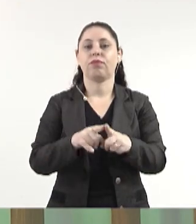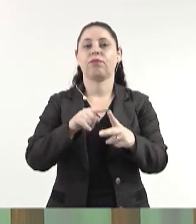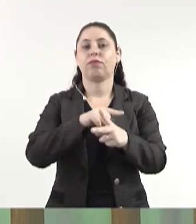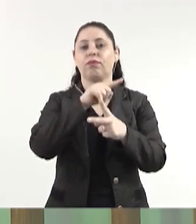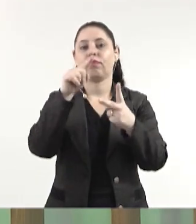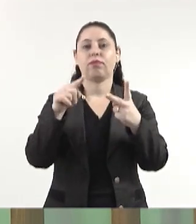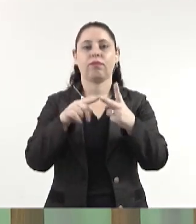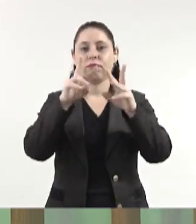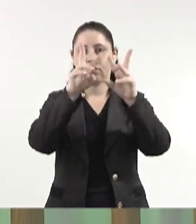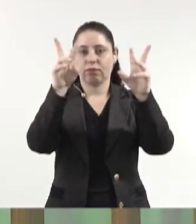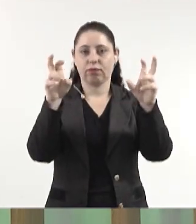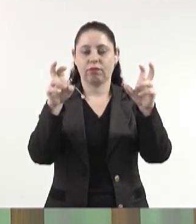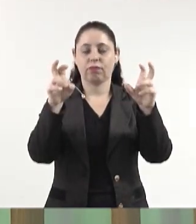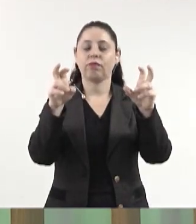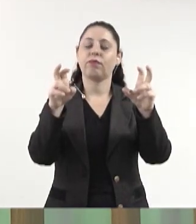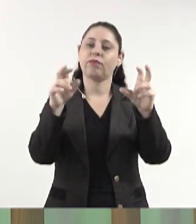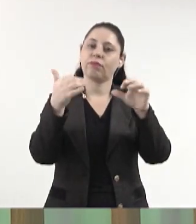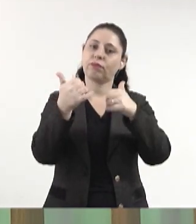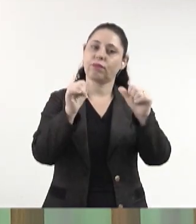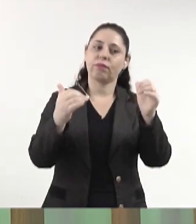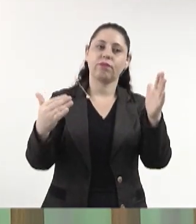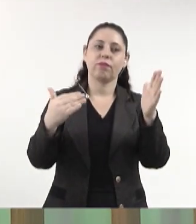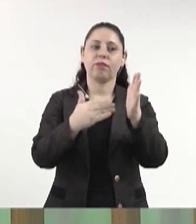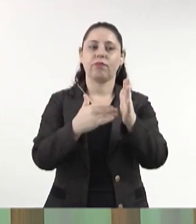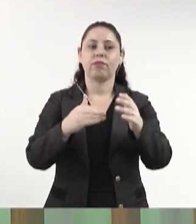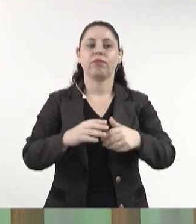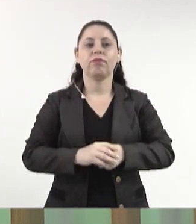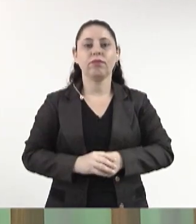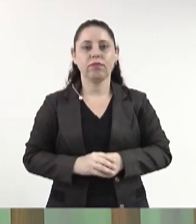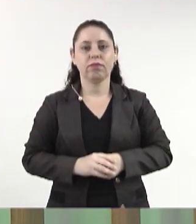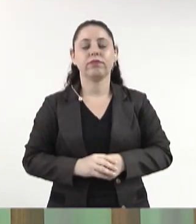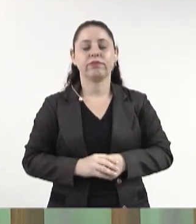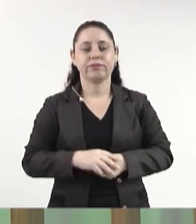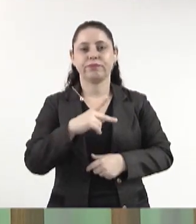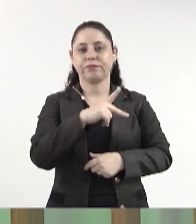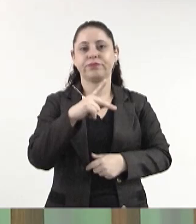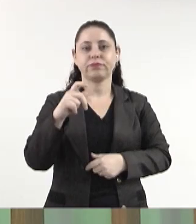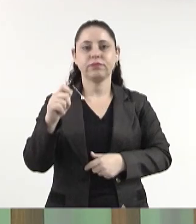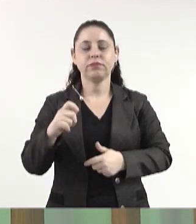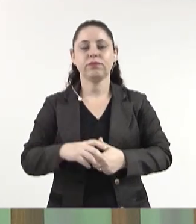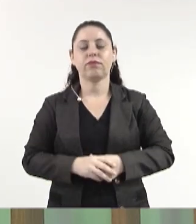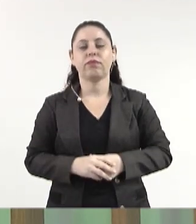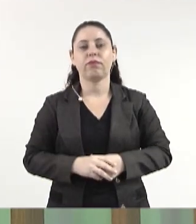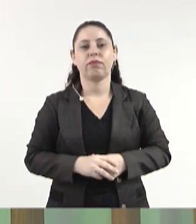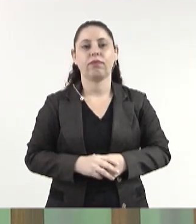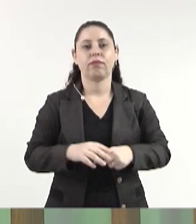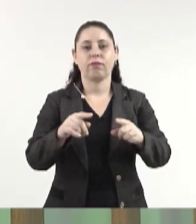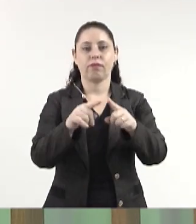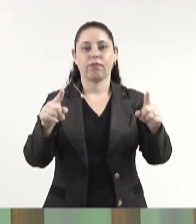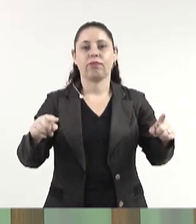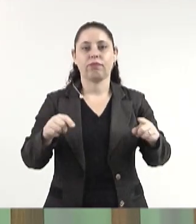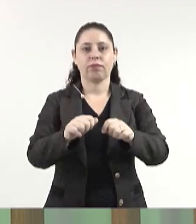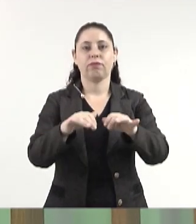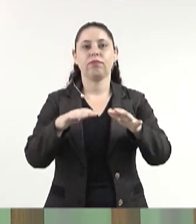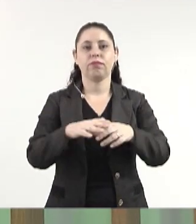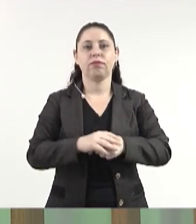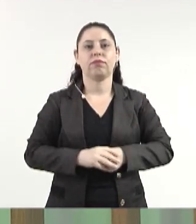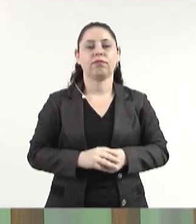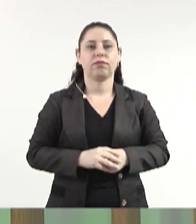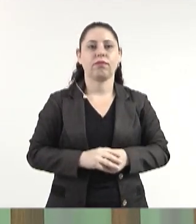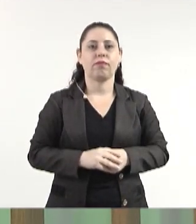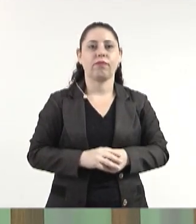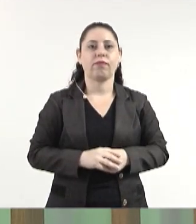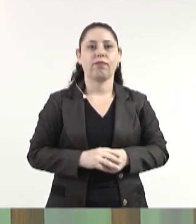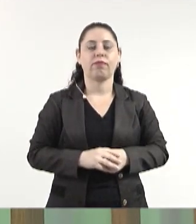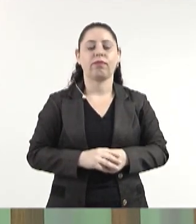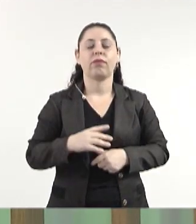duas matérias que tramitam com acordo de liderança, no caso do PPA, que também vai para análise da Comissão de Finanças e Orçamento, o